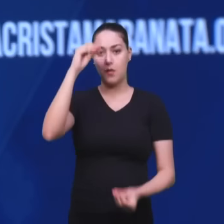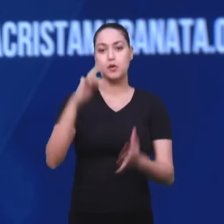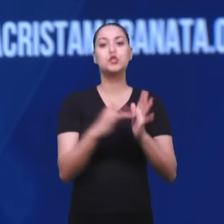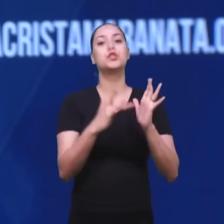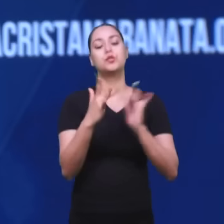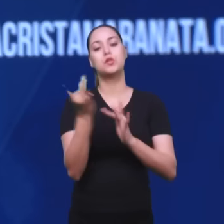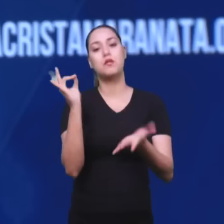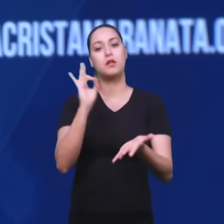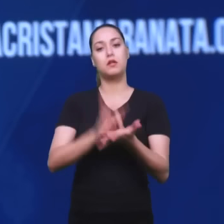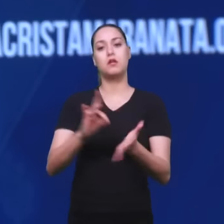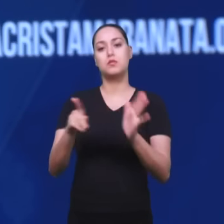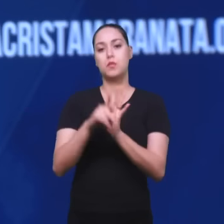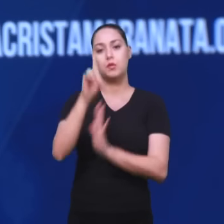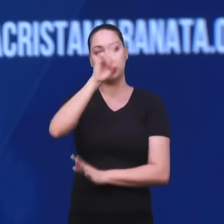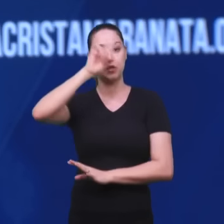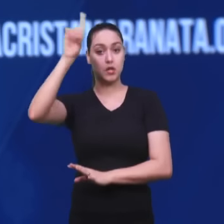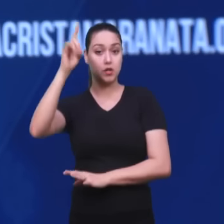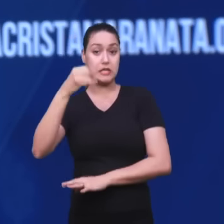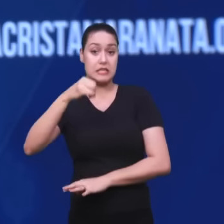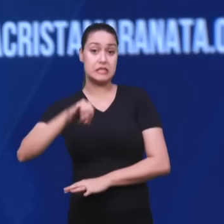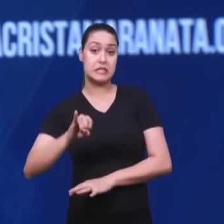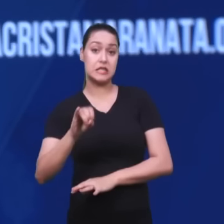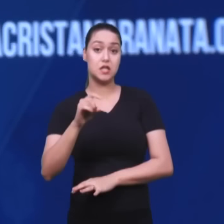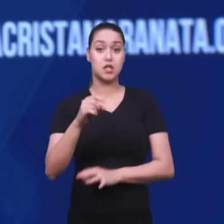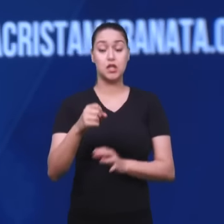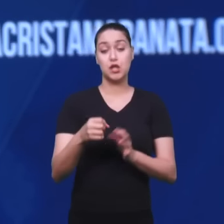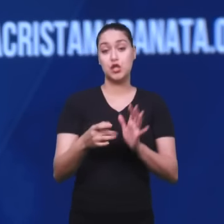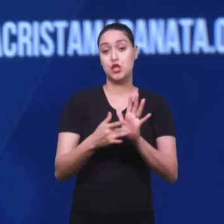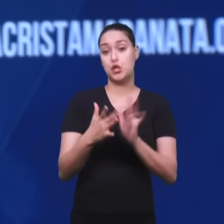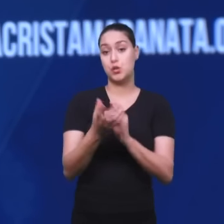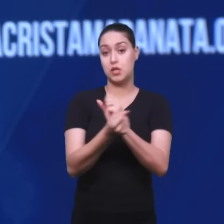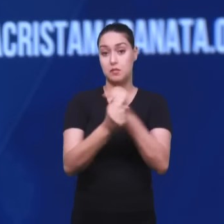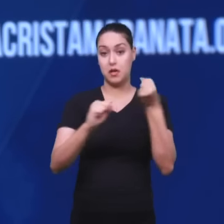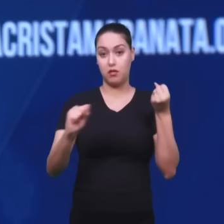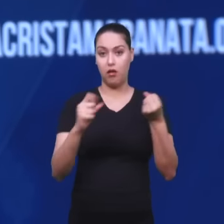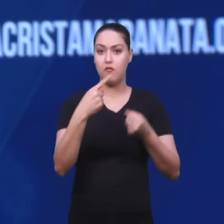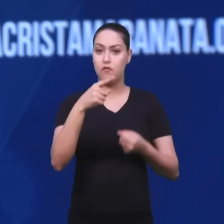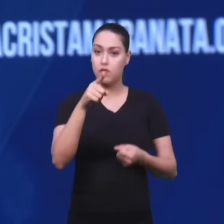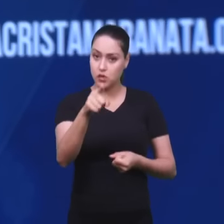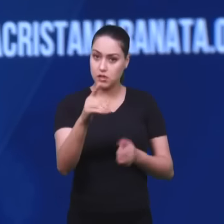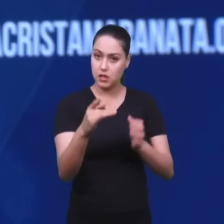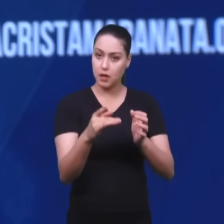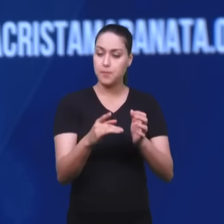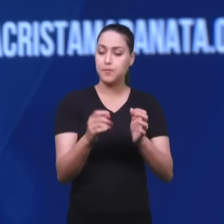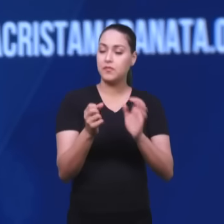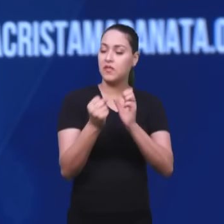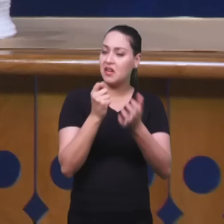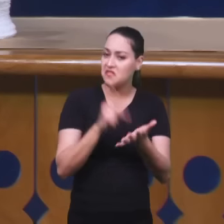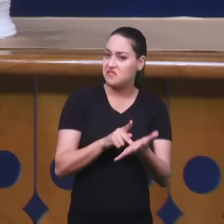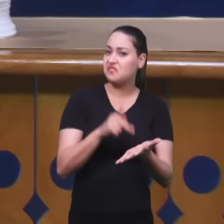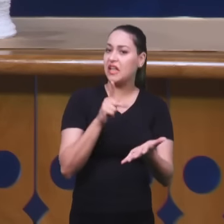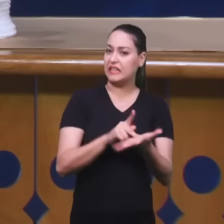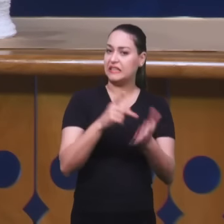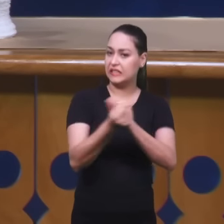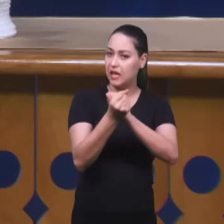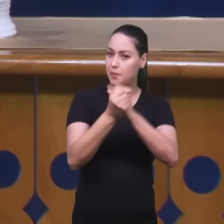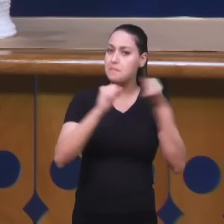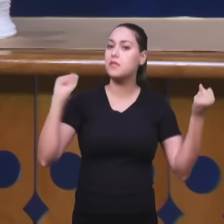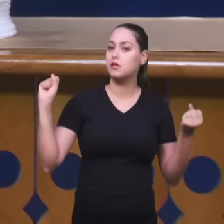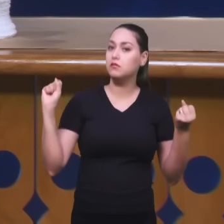Queremos te dizer Que se Jesus Te libertar Verdadeiramente Você Será livre Ele pode